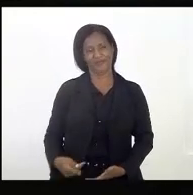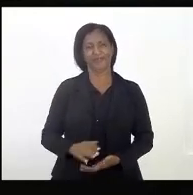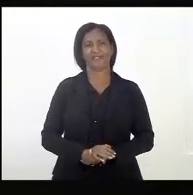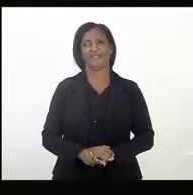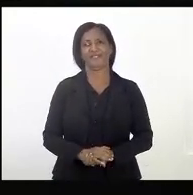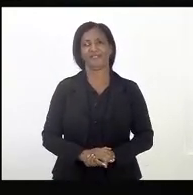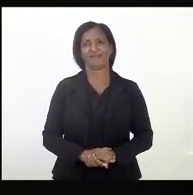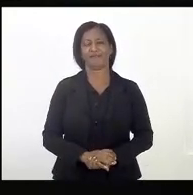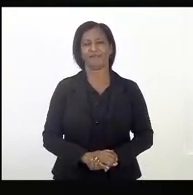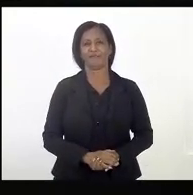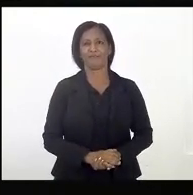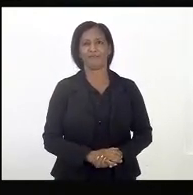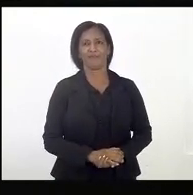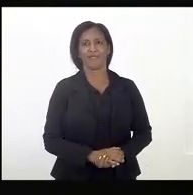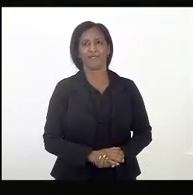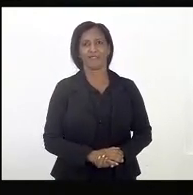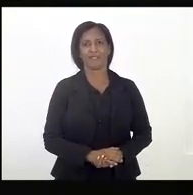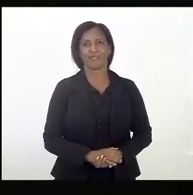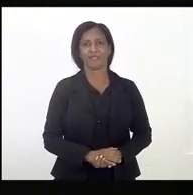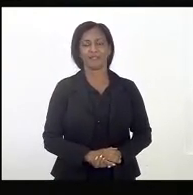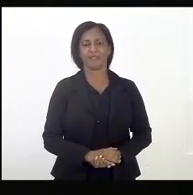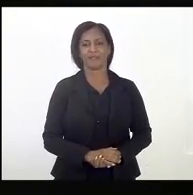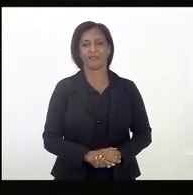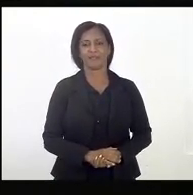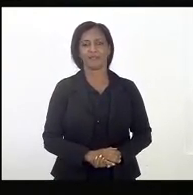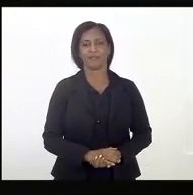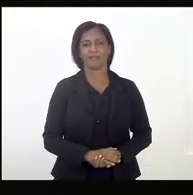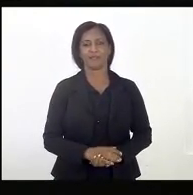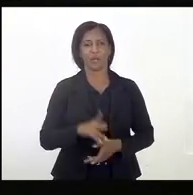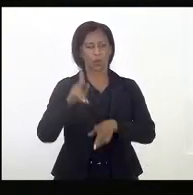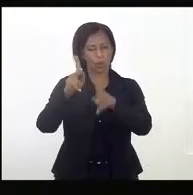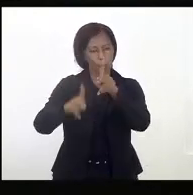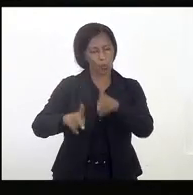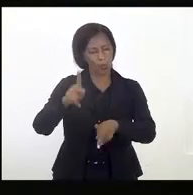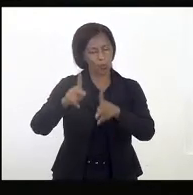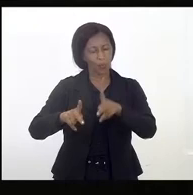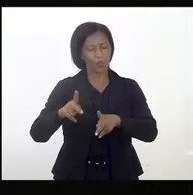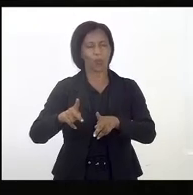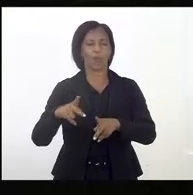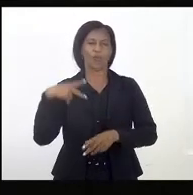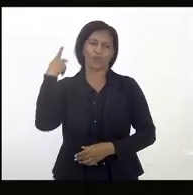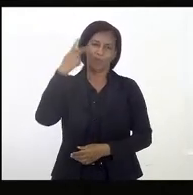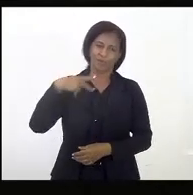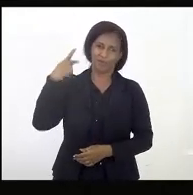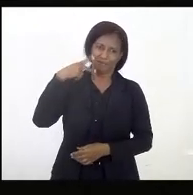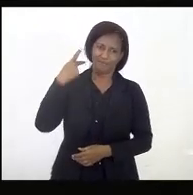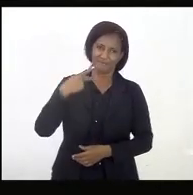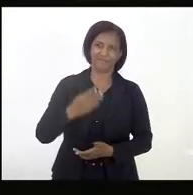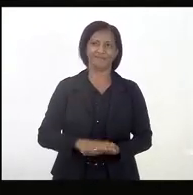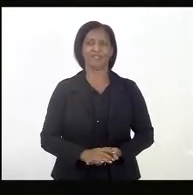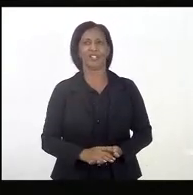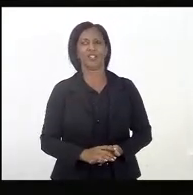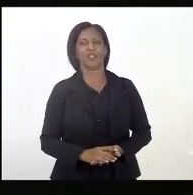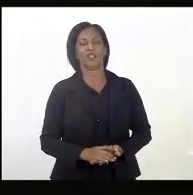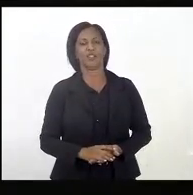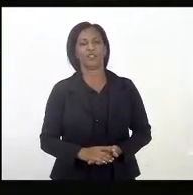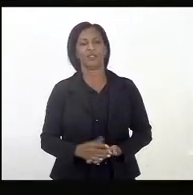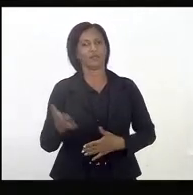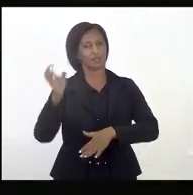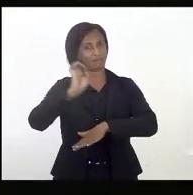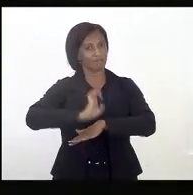elogios é o nosso povo merece o nosso Parlamento merece o nosso povo Fluminense